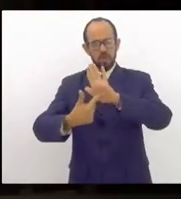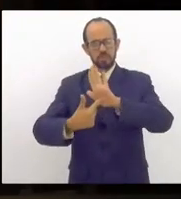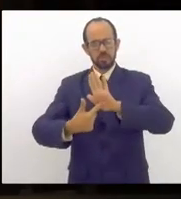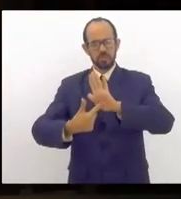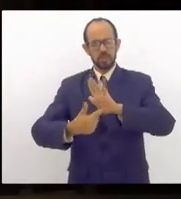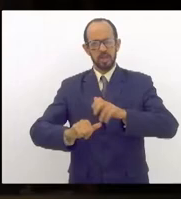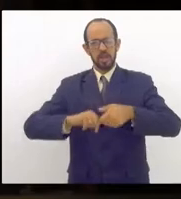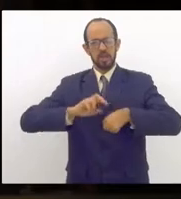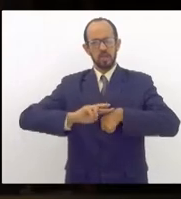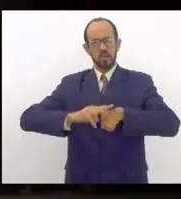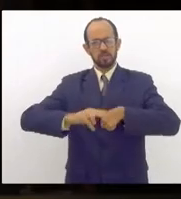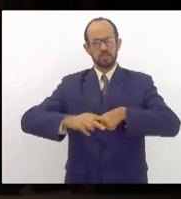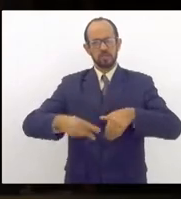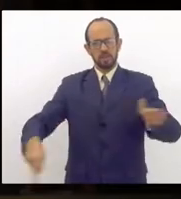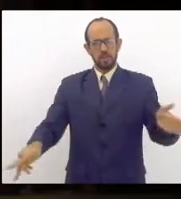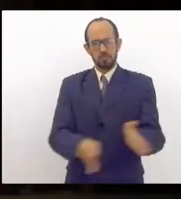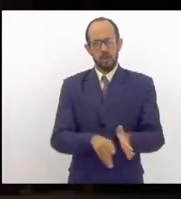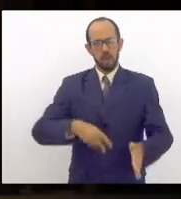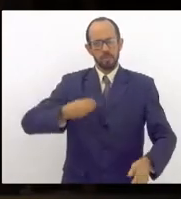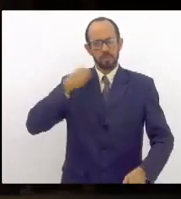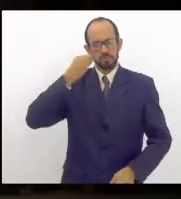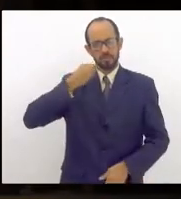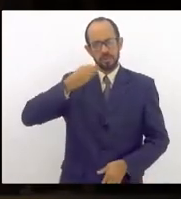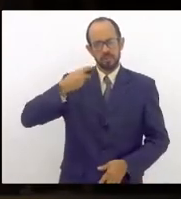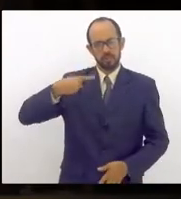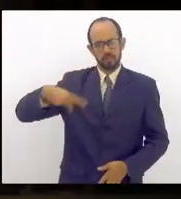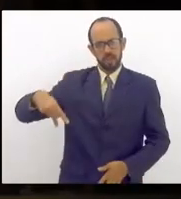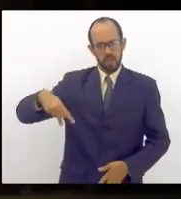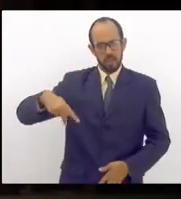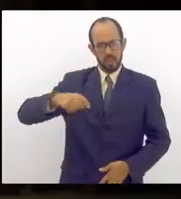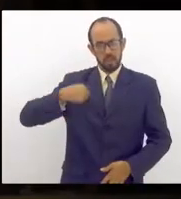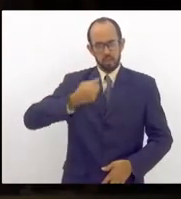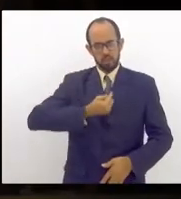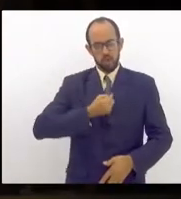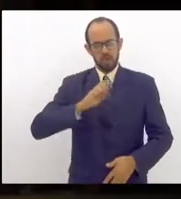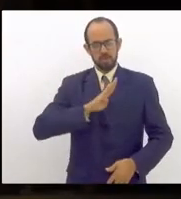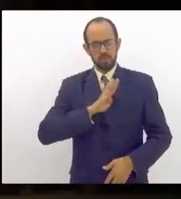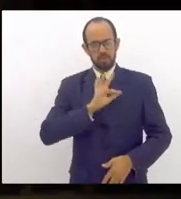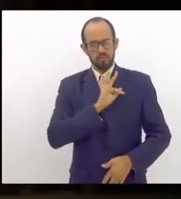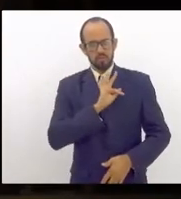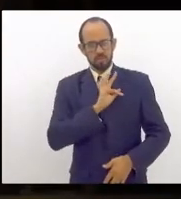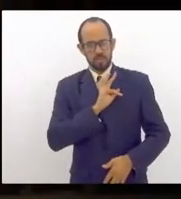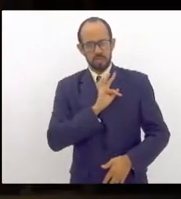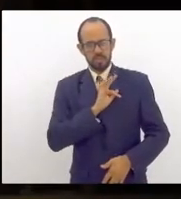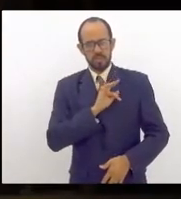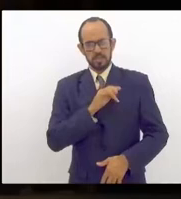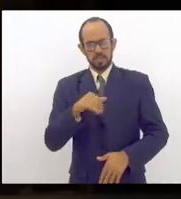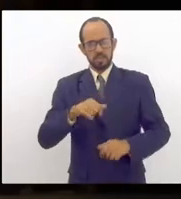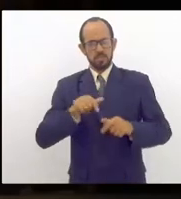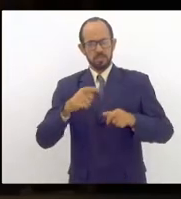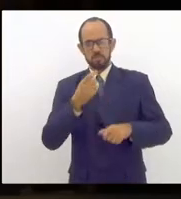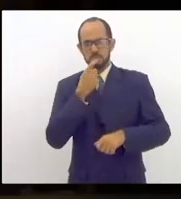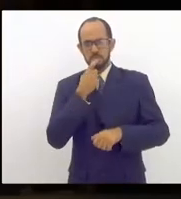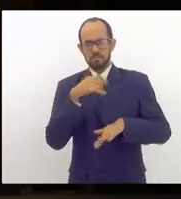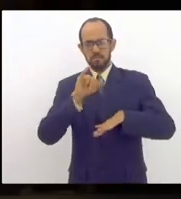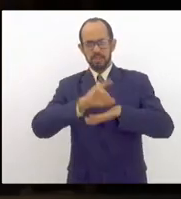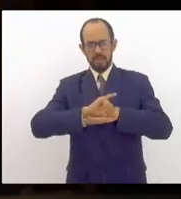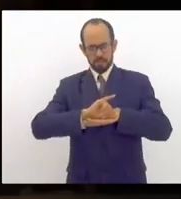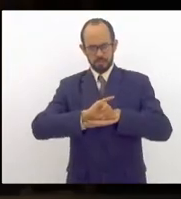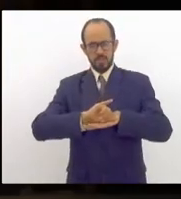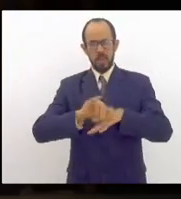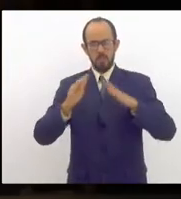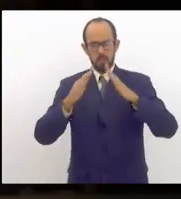vida dela e isso pra gente que tá na Baixada Fluminense que faz parte da região metropolitana isso é muito fundamental